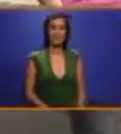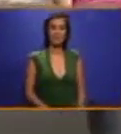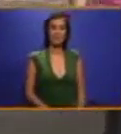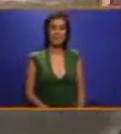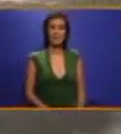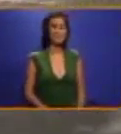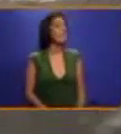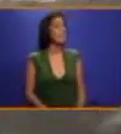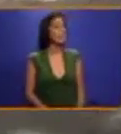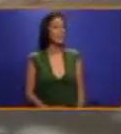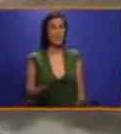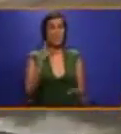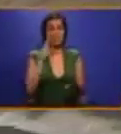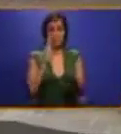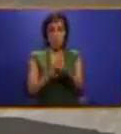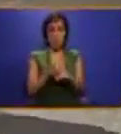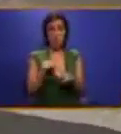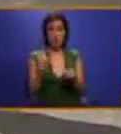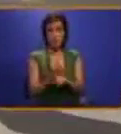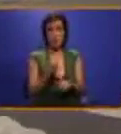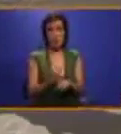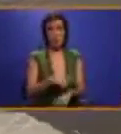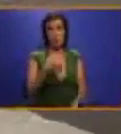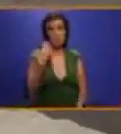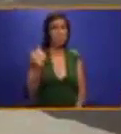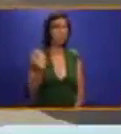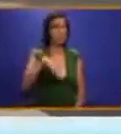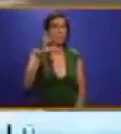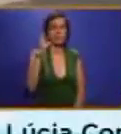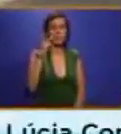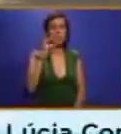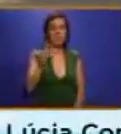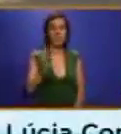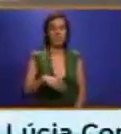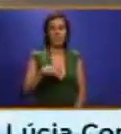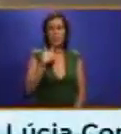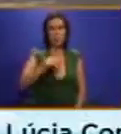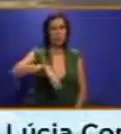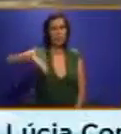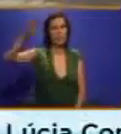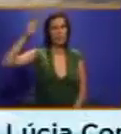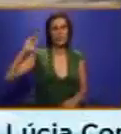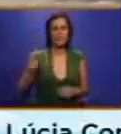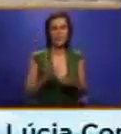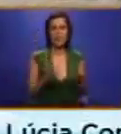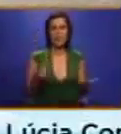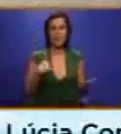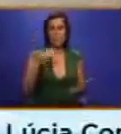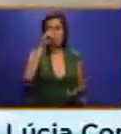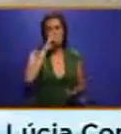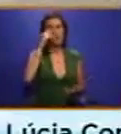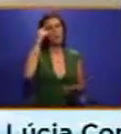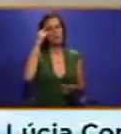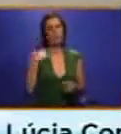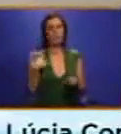passou a última vez que vim às compras foi há mais de 3 anos já láa imenso tempo recordo-me que